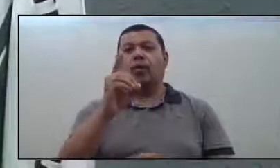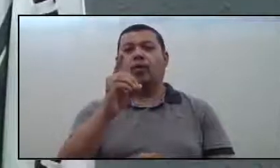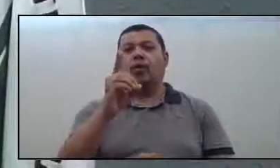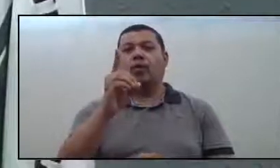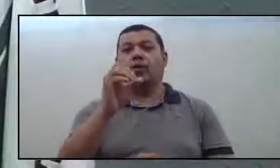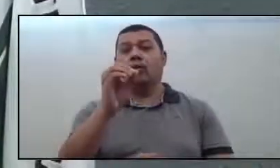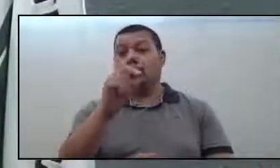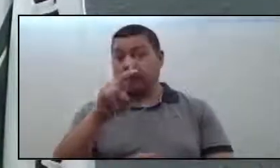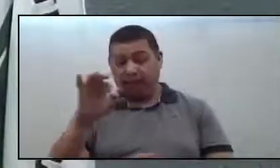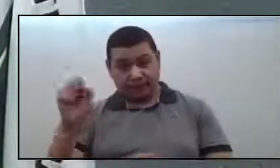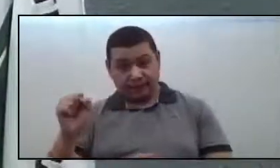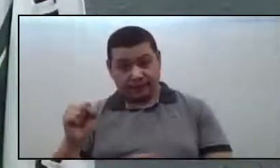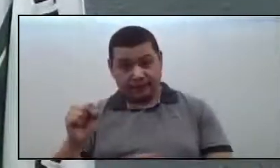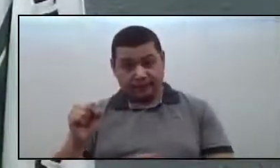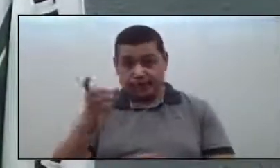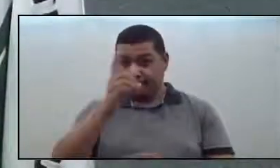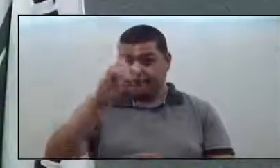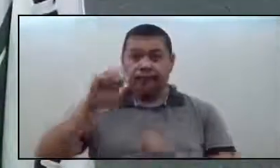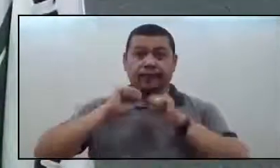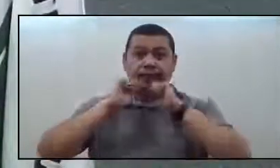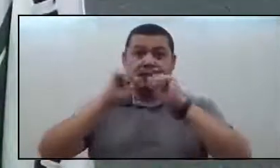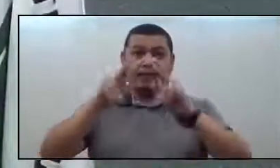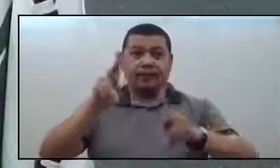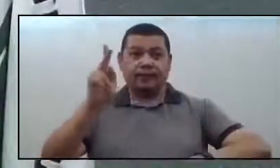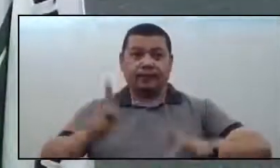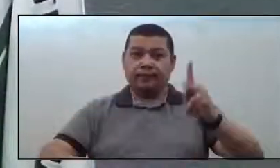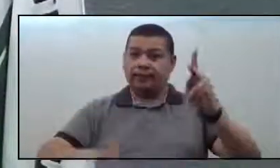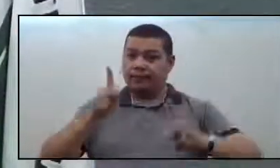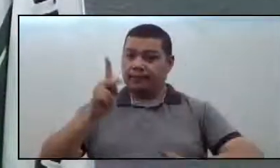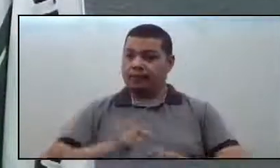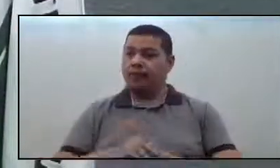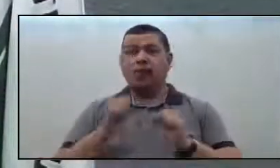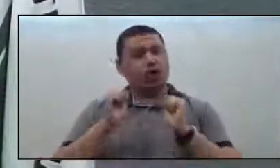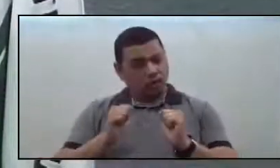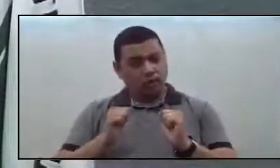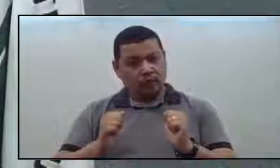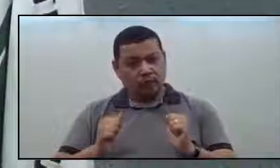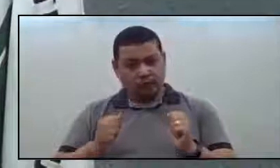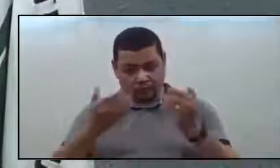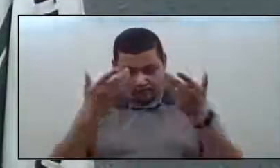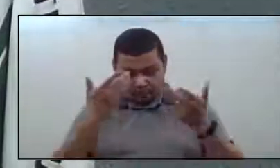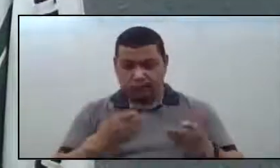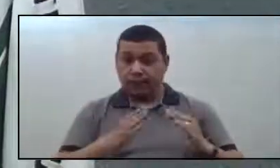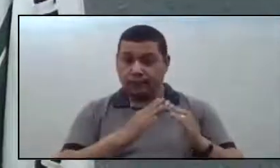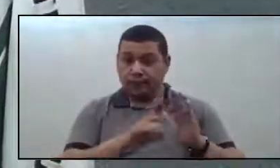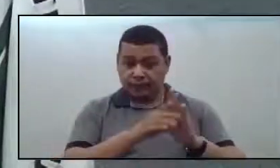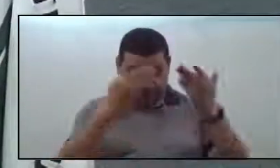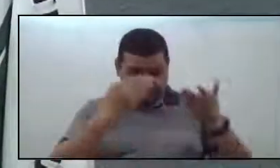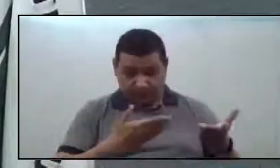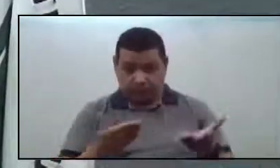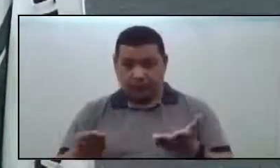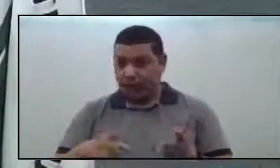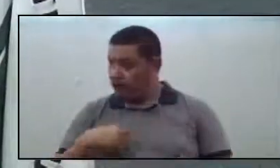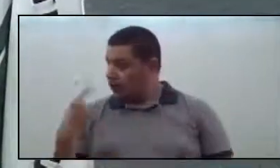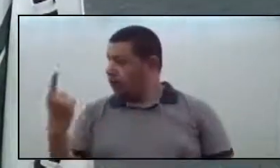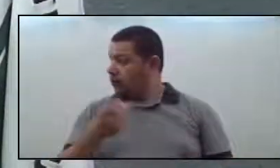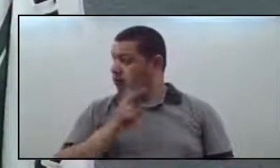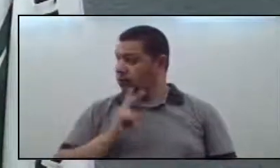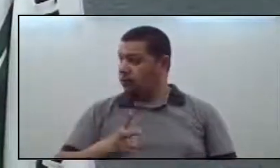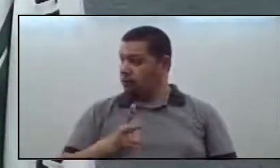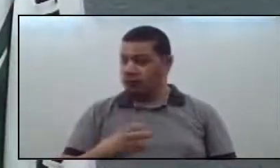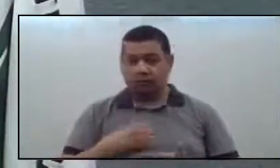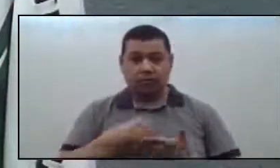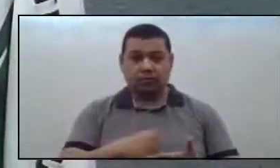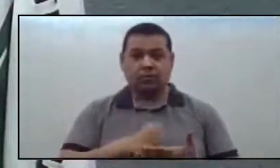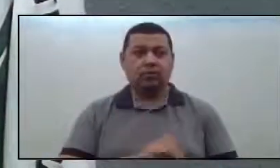Cristo abençoe esse povo e pode contar com essa casa. Com certeza nós vamos estar aqui para